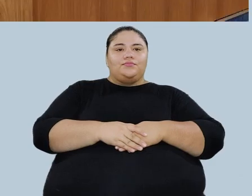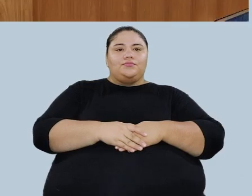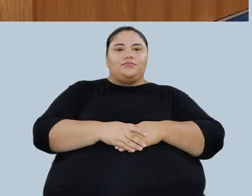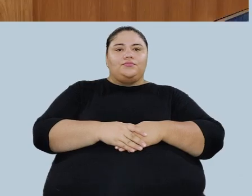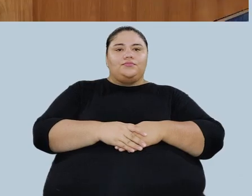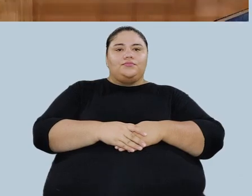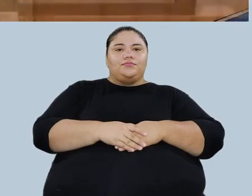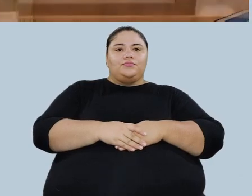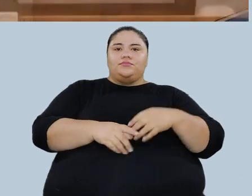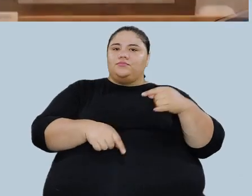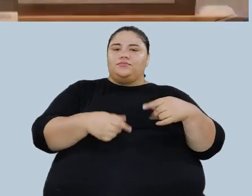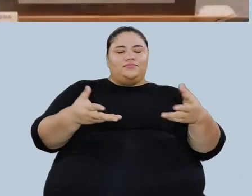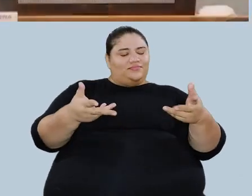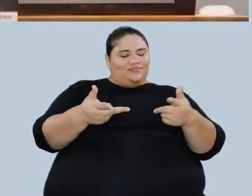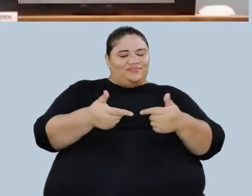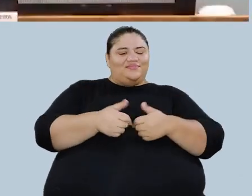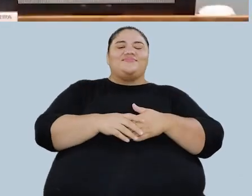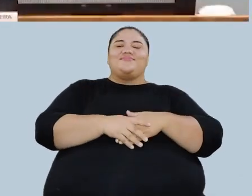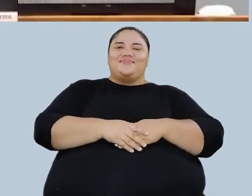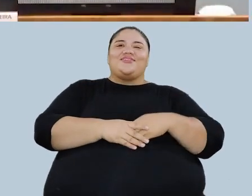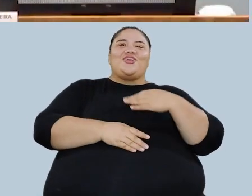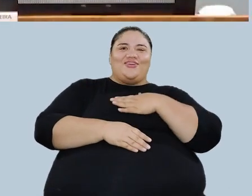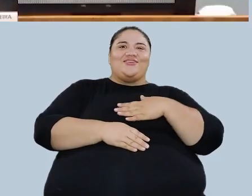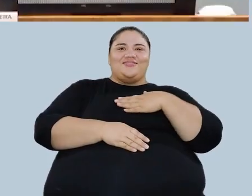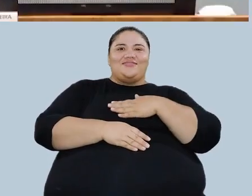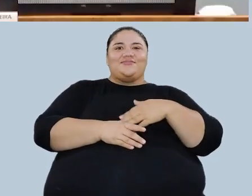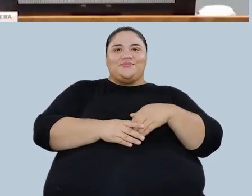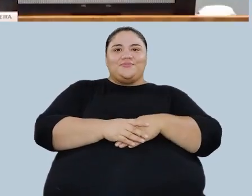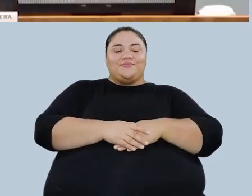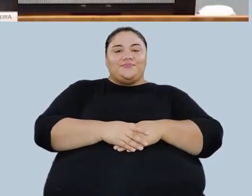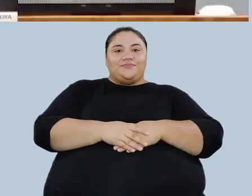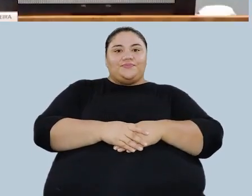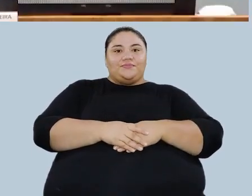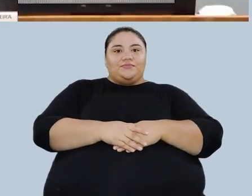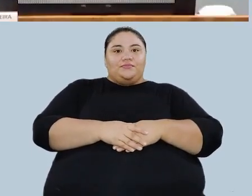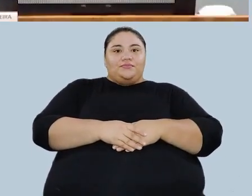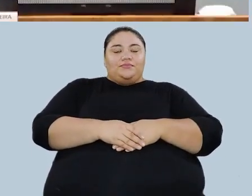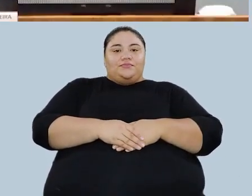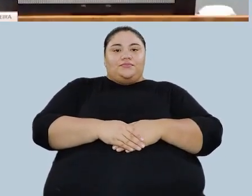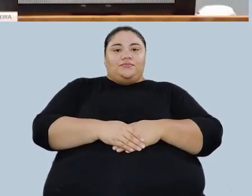Muito bem. Não, excelente debate. Vamos continuar, sim, porque eu gosto disso. Mas só para